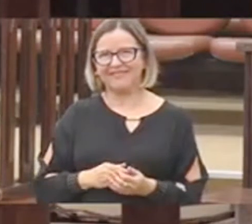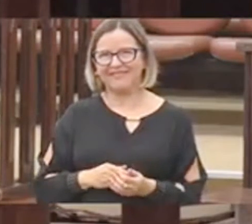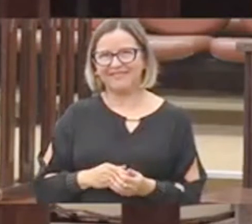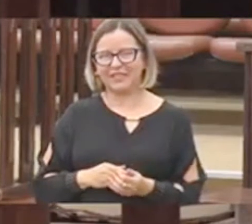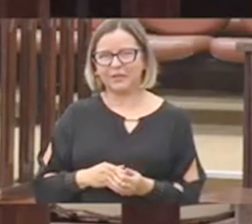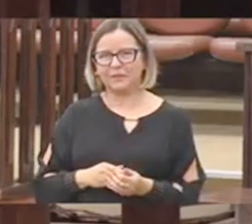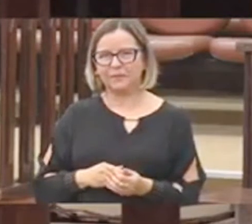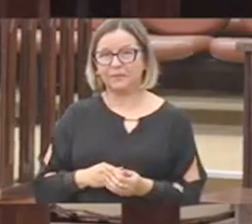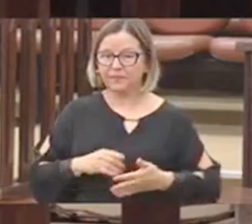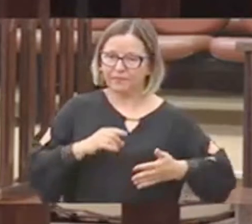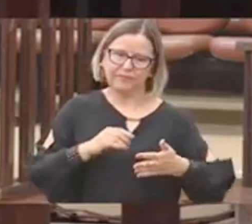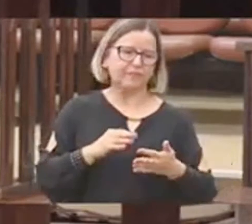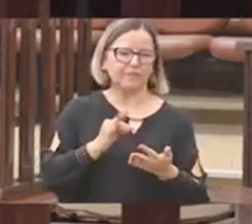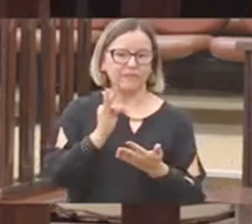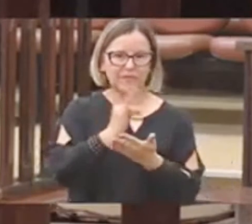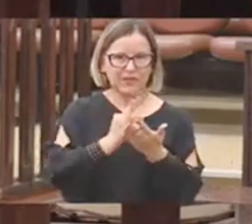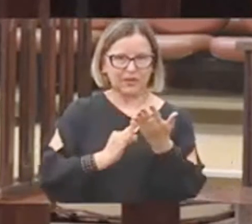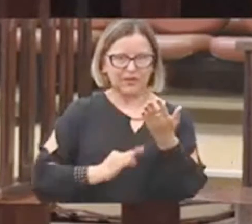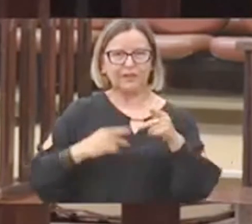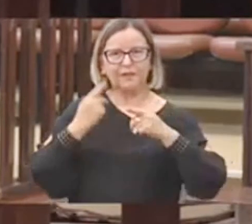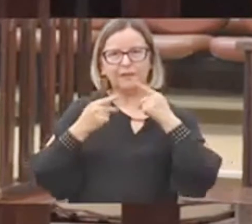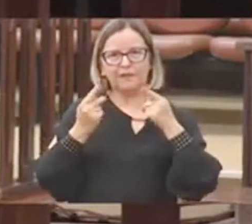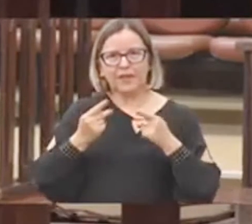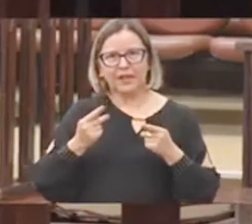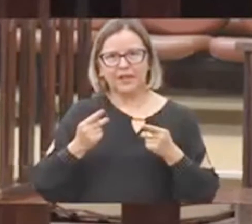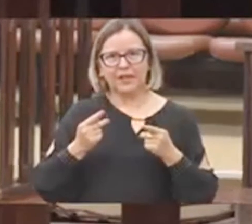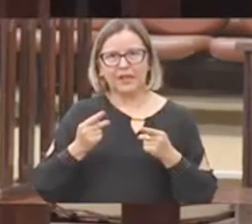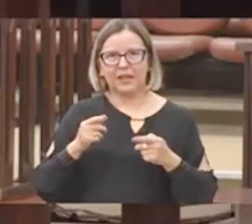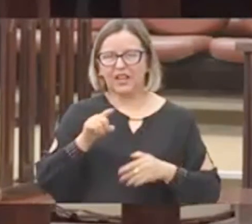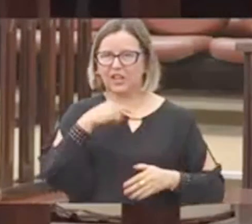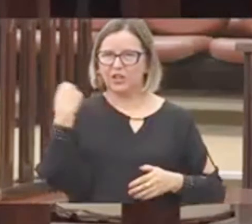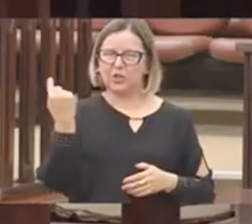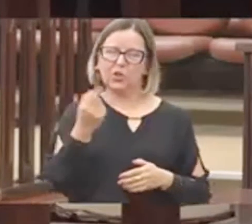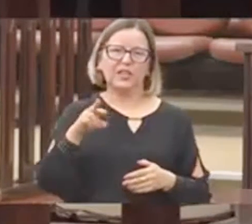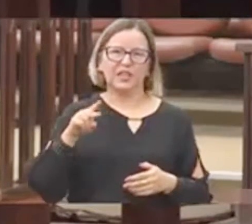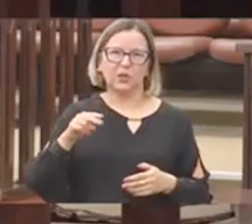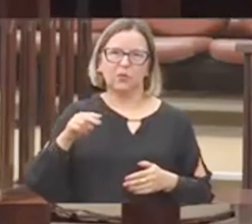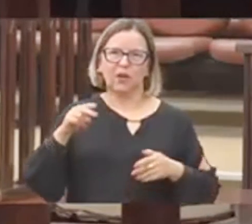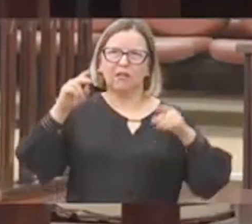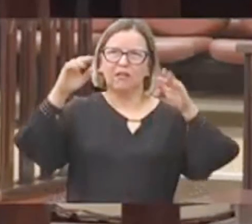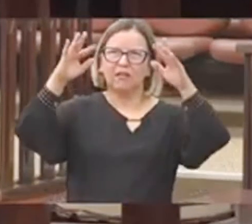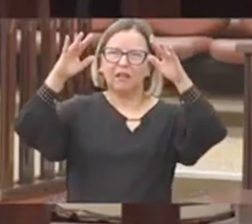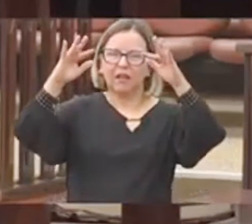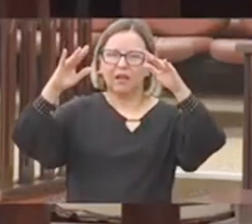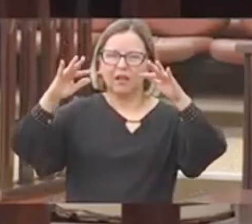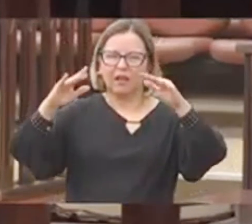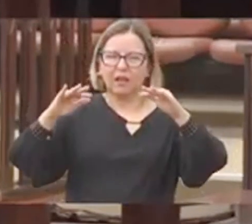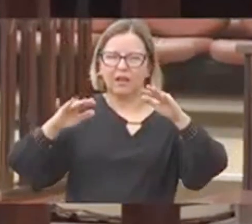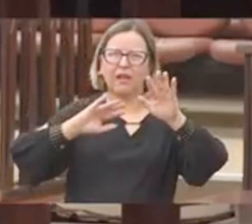O texto está dizendo que nós somos como neblina, como névoa.